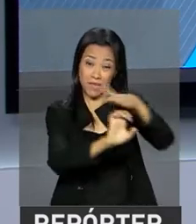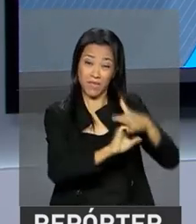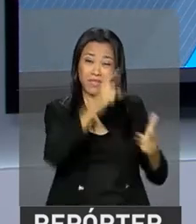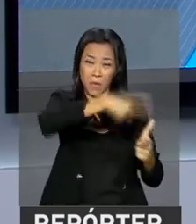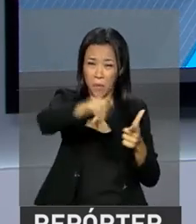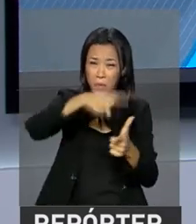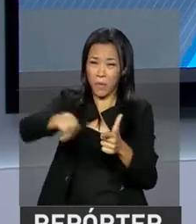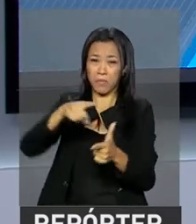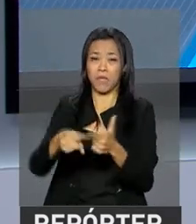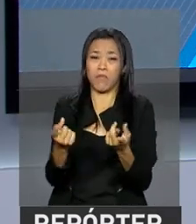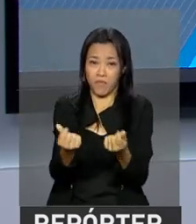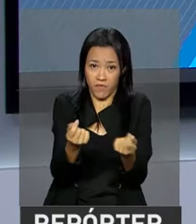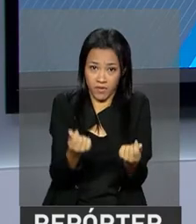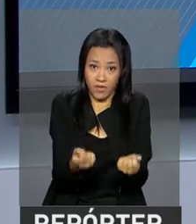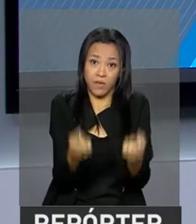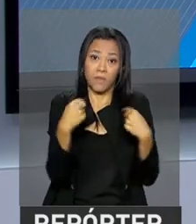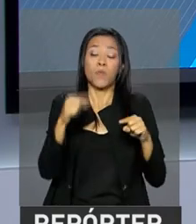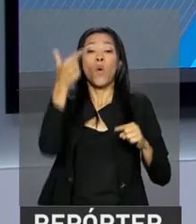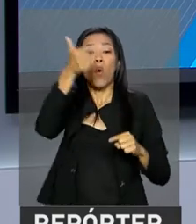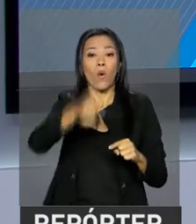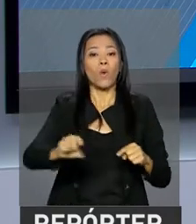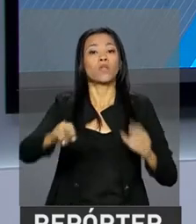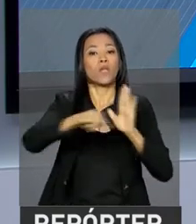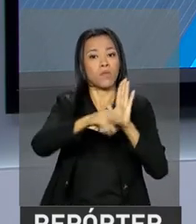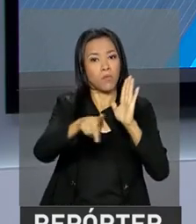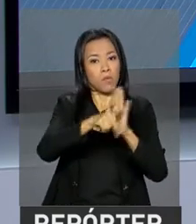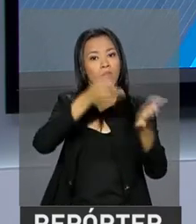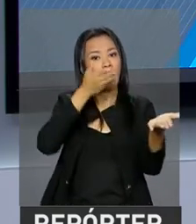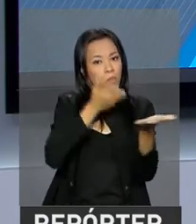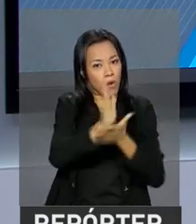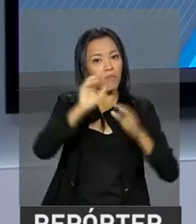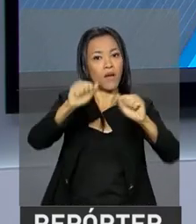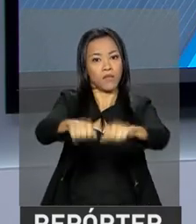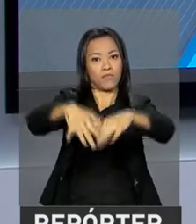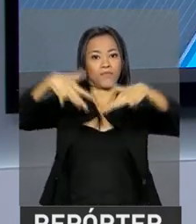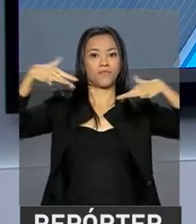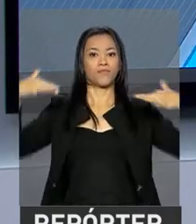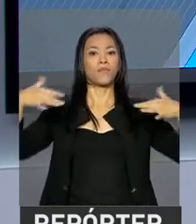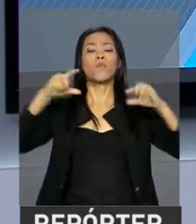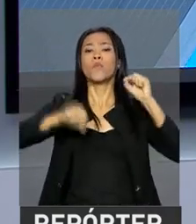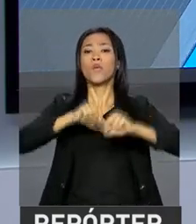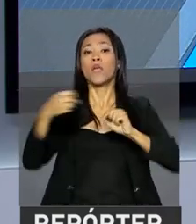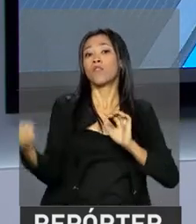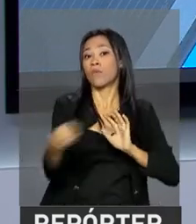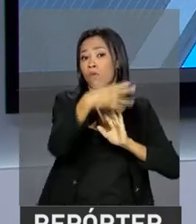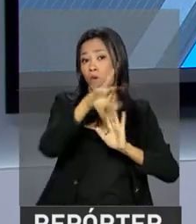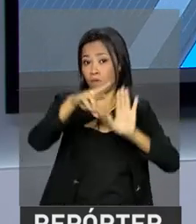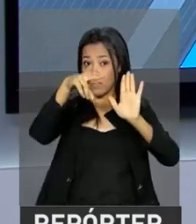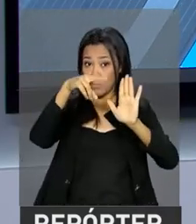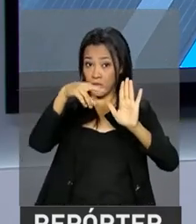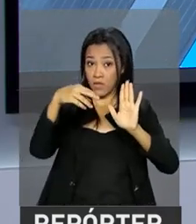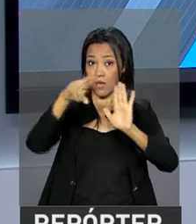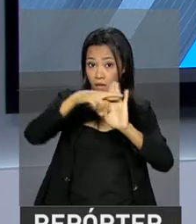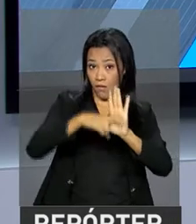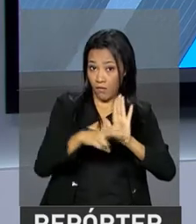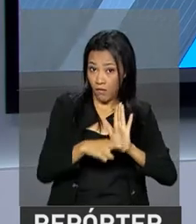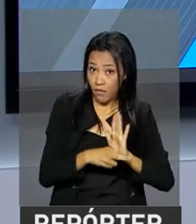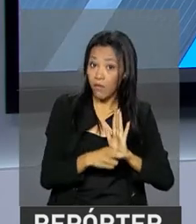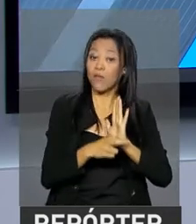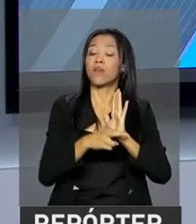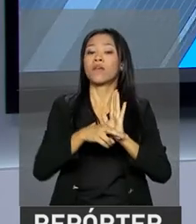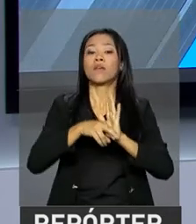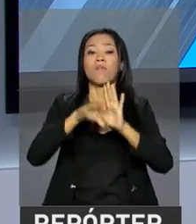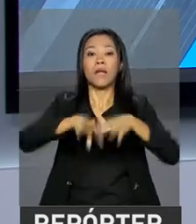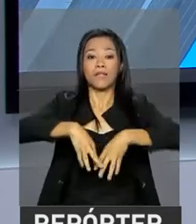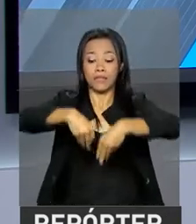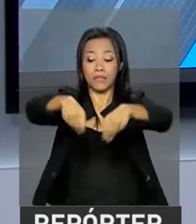financeira. Outra medida provisória aprovada em plenário é a que define novas regras para a regularização de